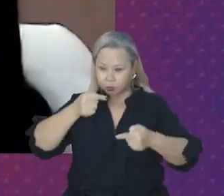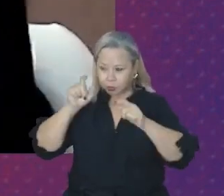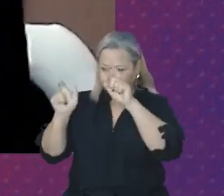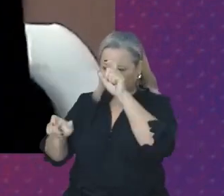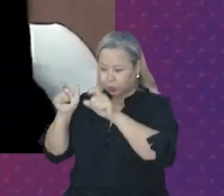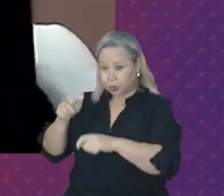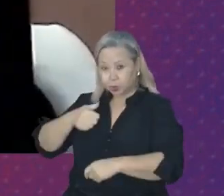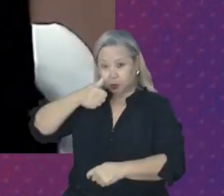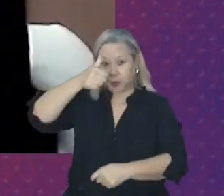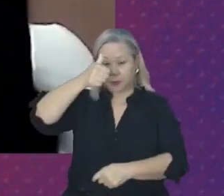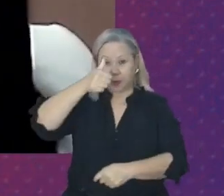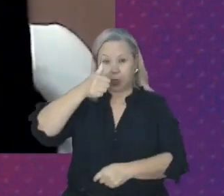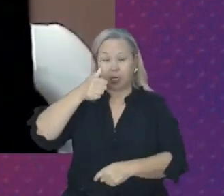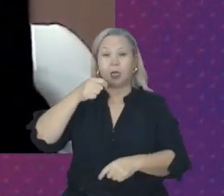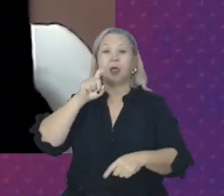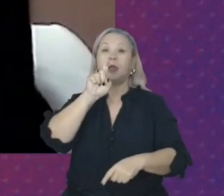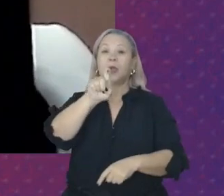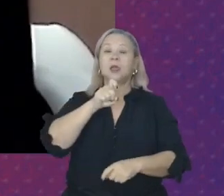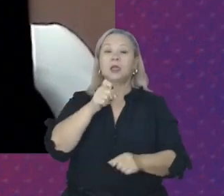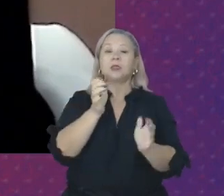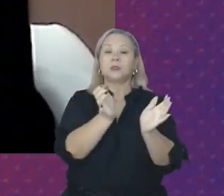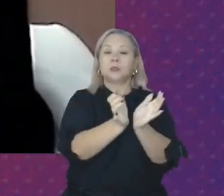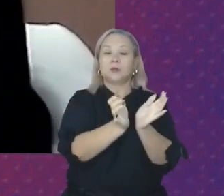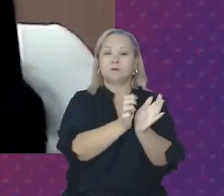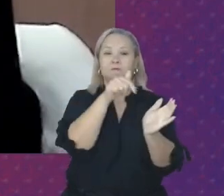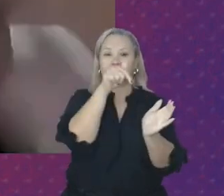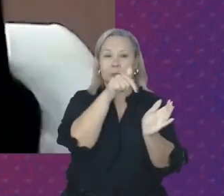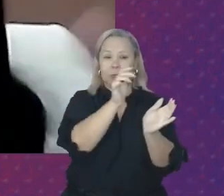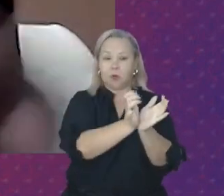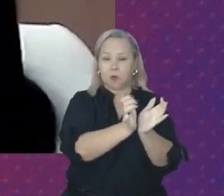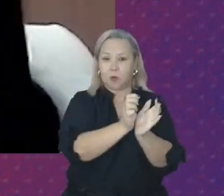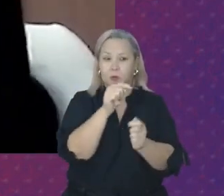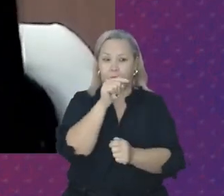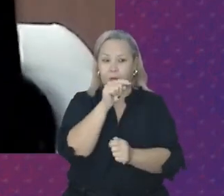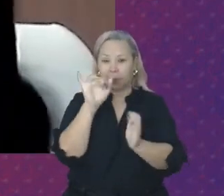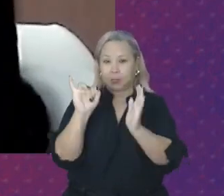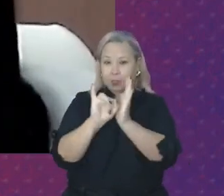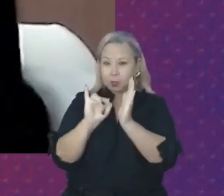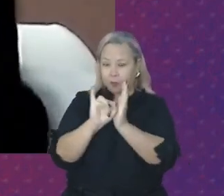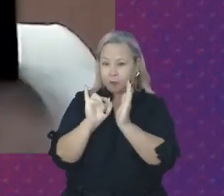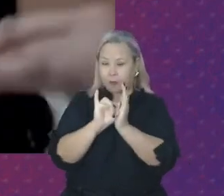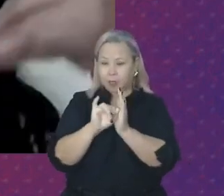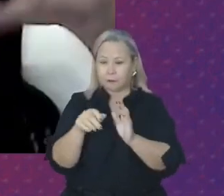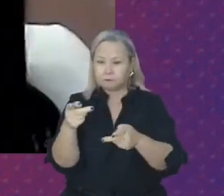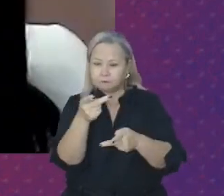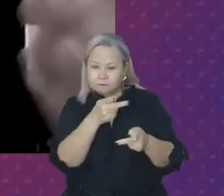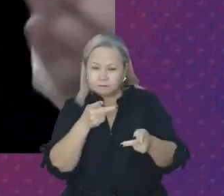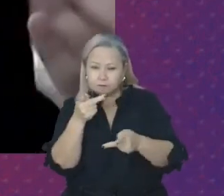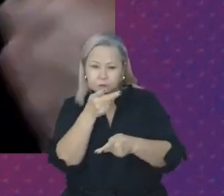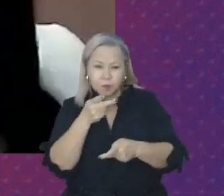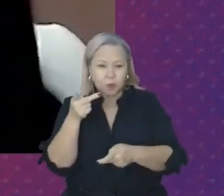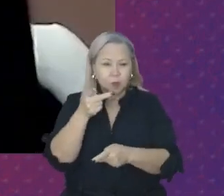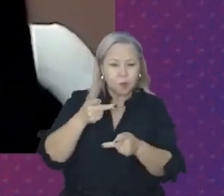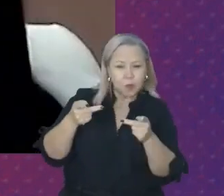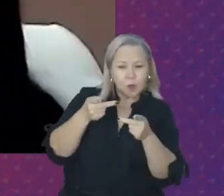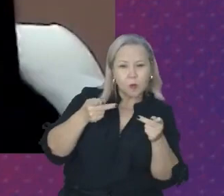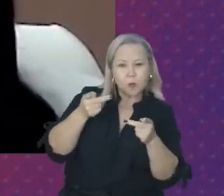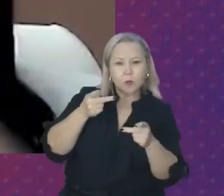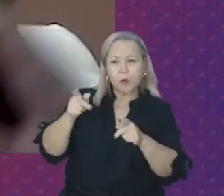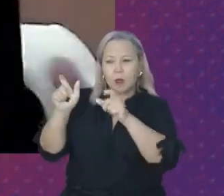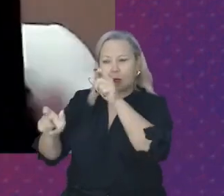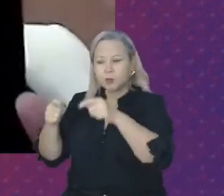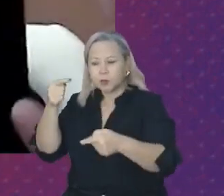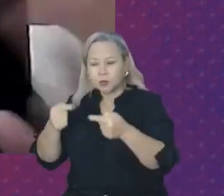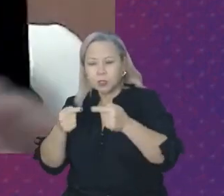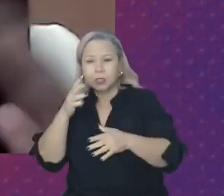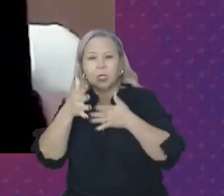que são daquele mesmo segmento que você se identifica. Mapeia todos os políticos que você se identifica e que falam de coisas